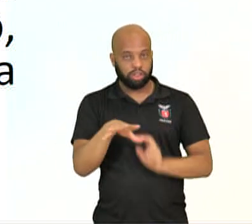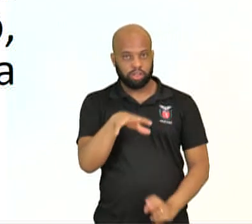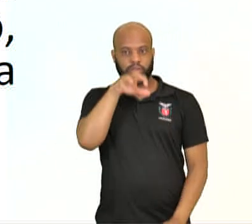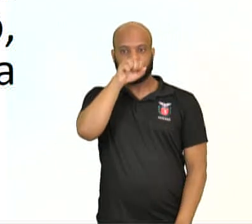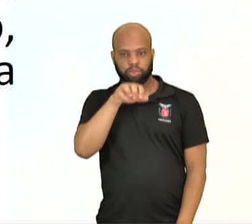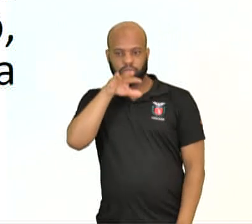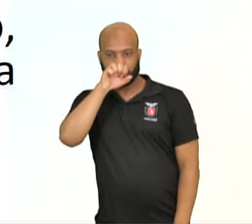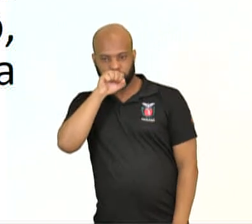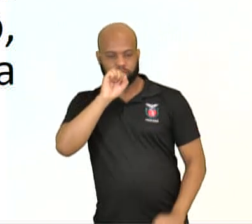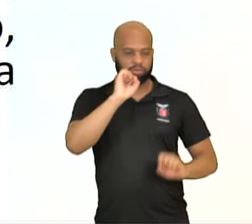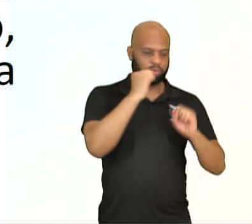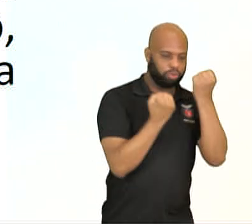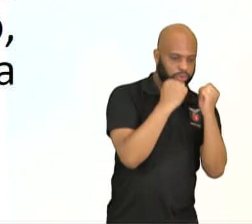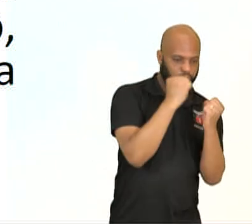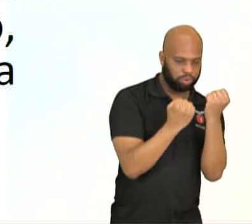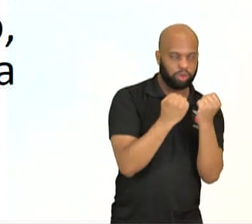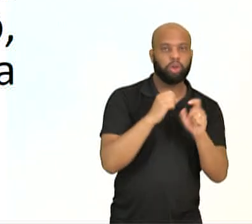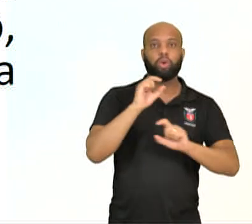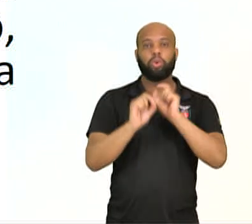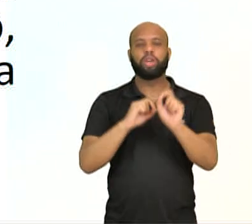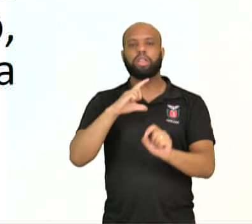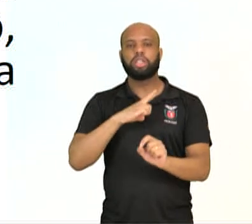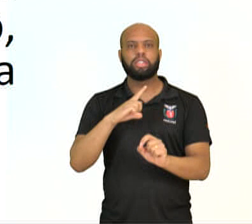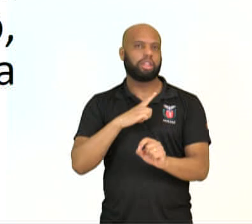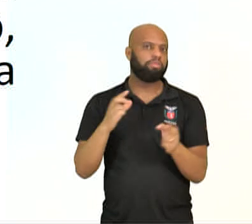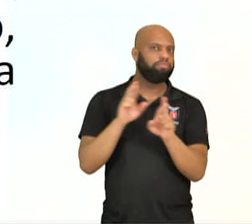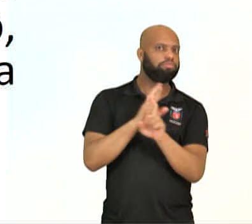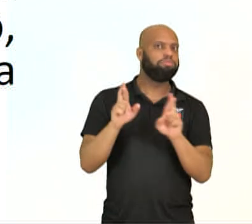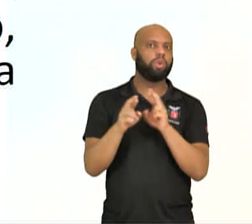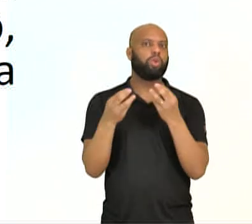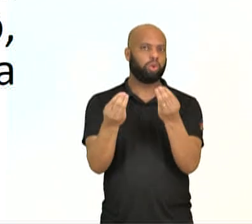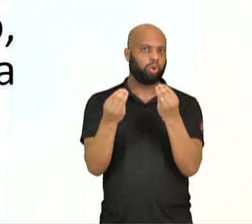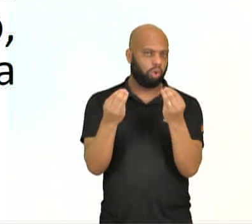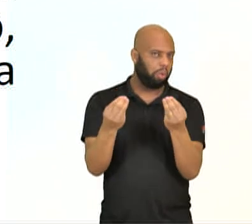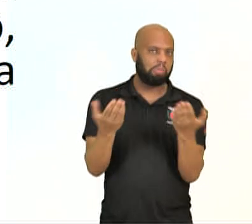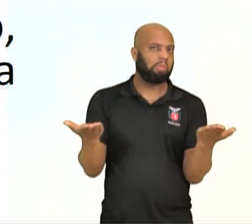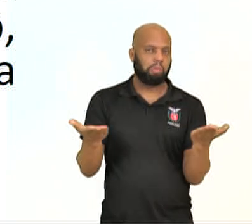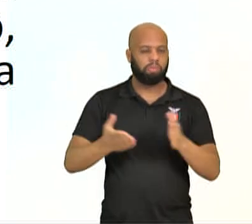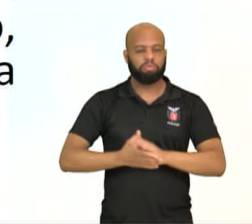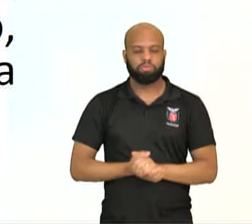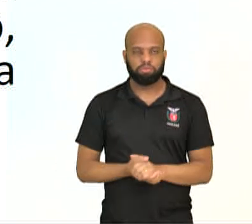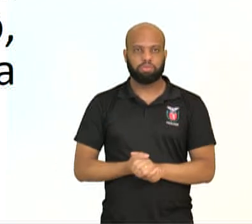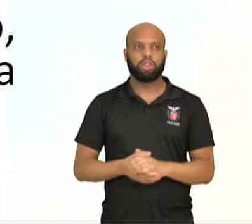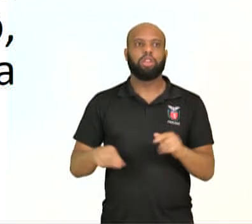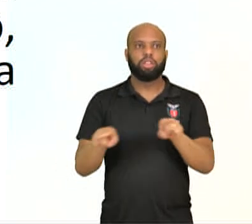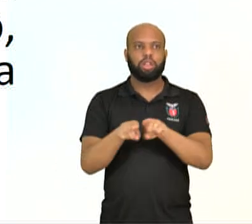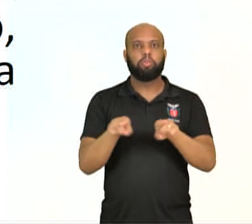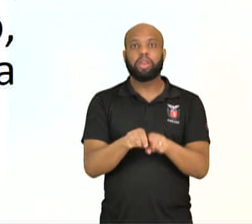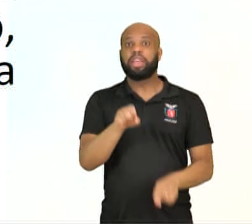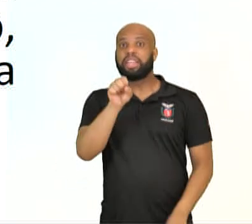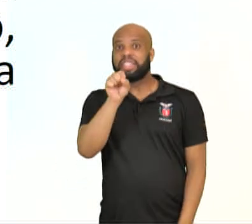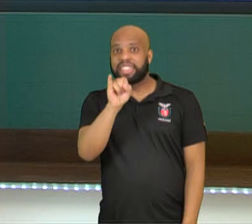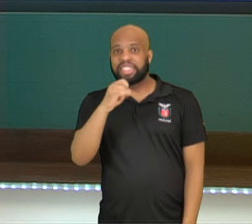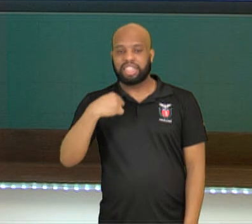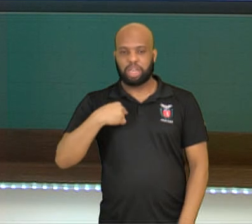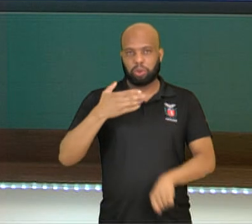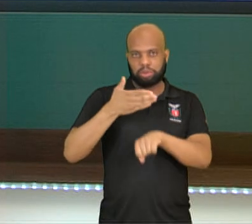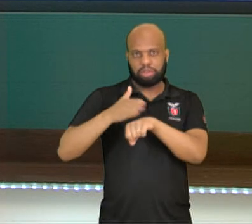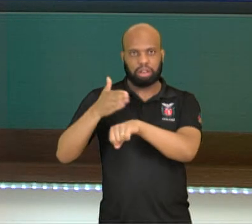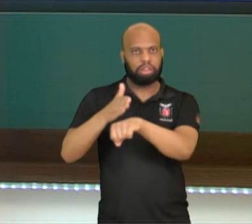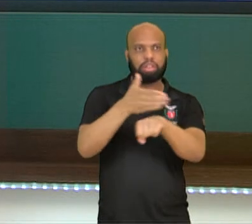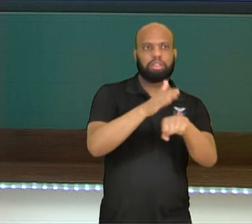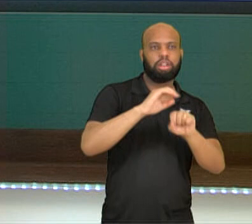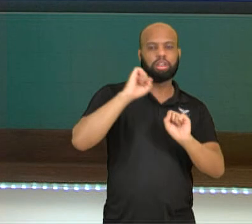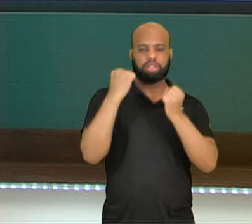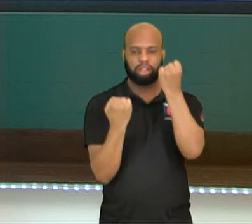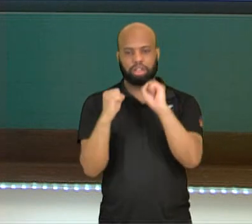do exercício físico, o que tem a ver, como que está relacionado uma coisa com a outra. Quando eu estou praticando o exercício físico, eu